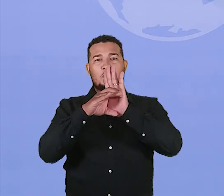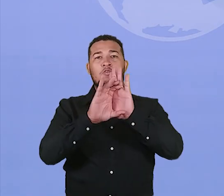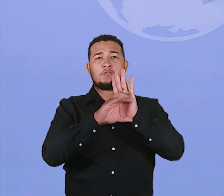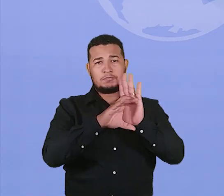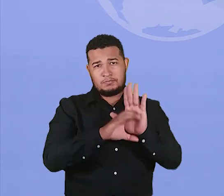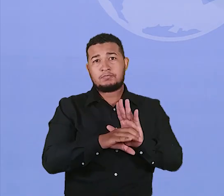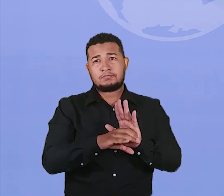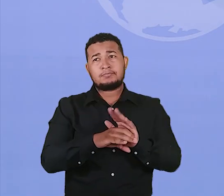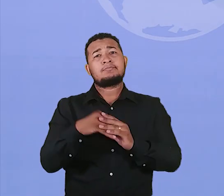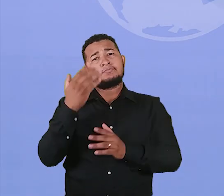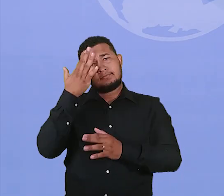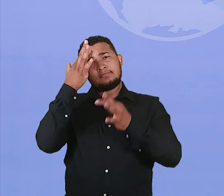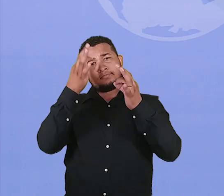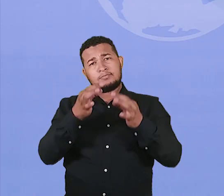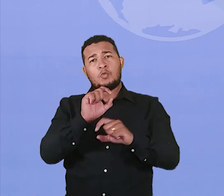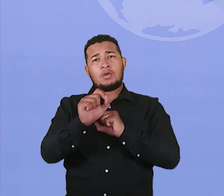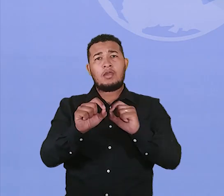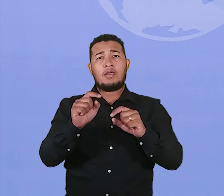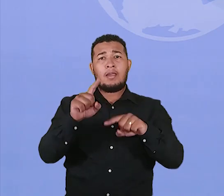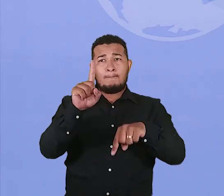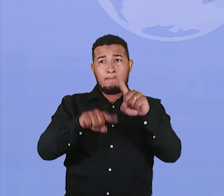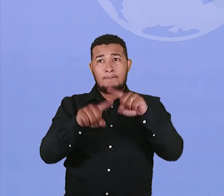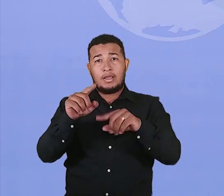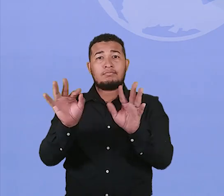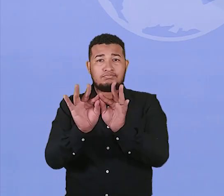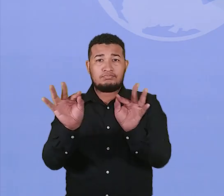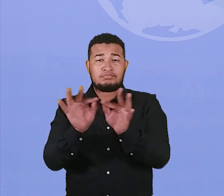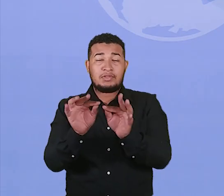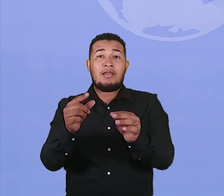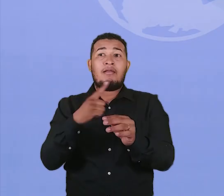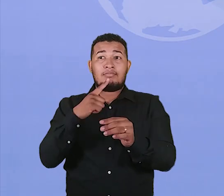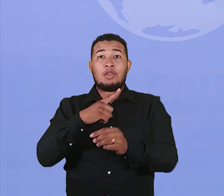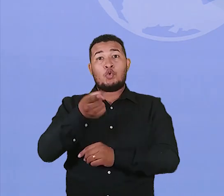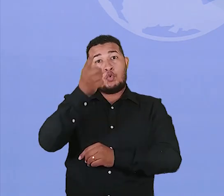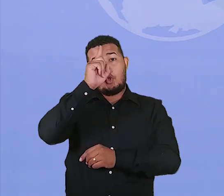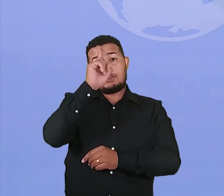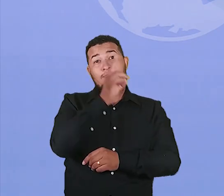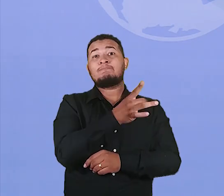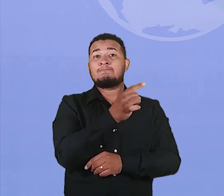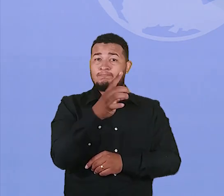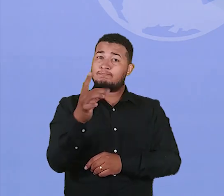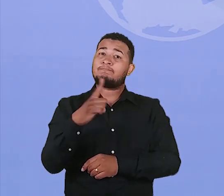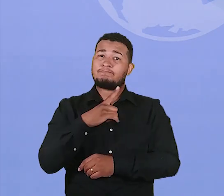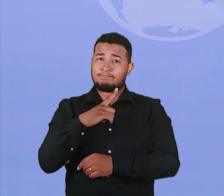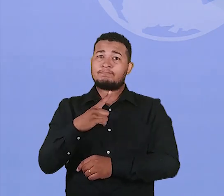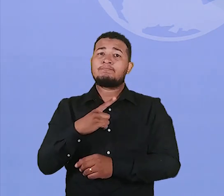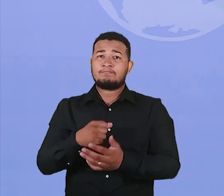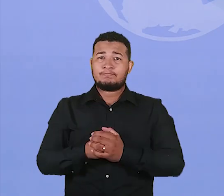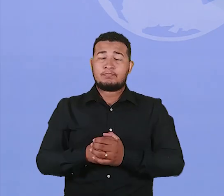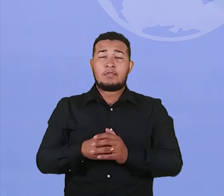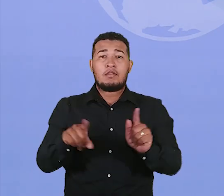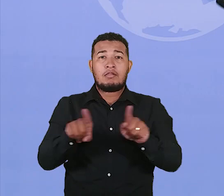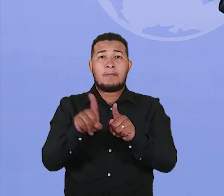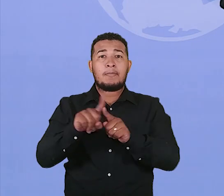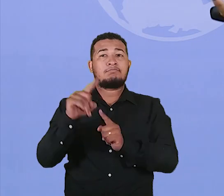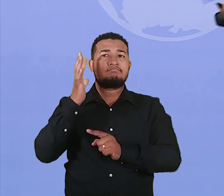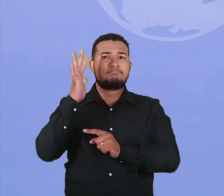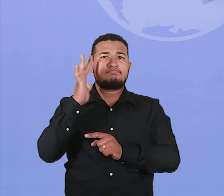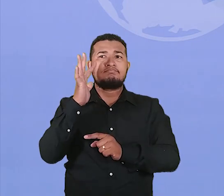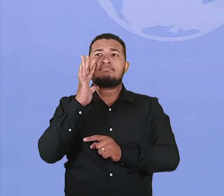conceitos é com certeza vocês viram que as máquinas sinta-se elas participam do nosso cotidiano né e